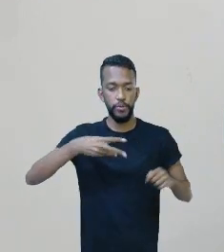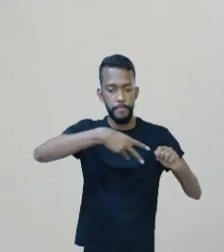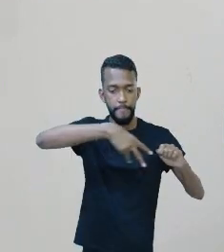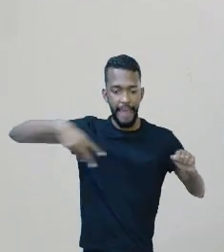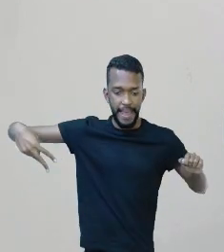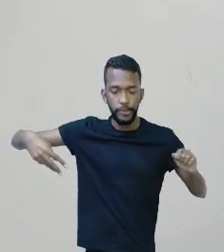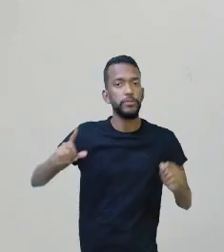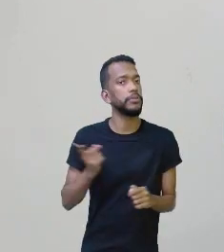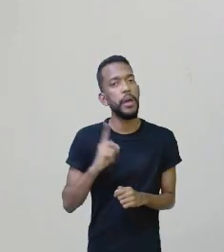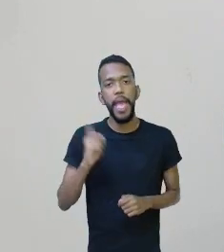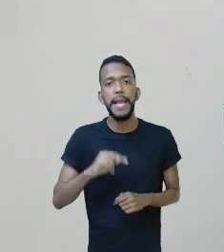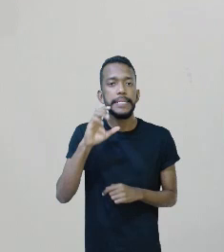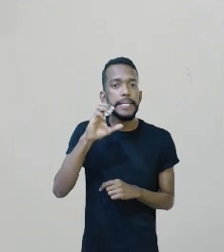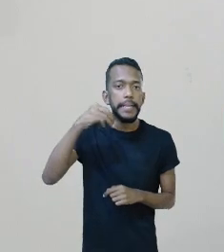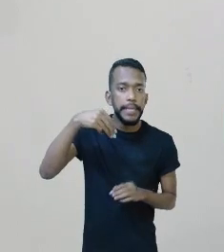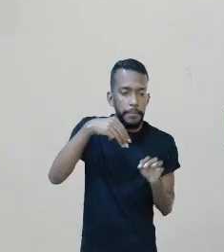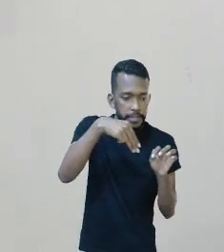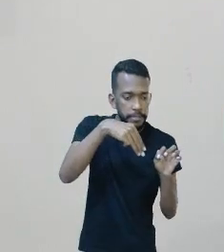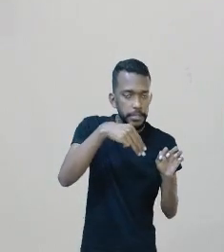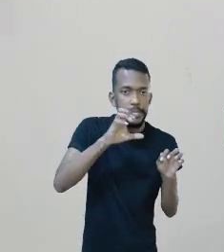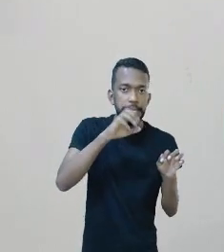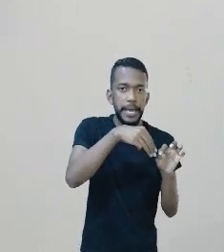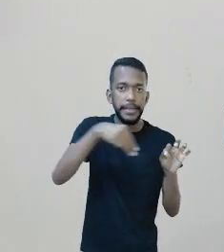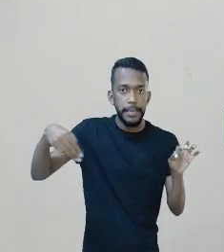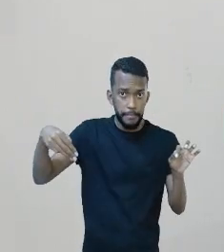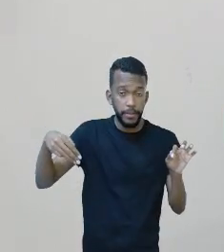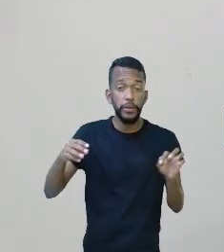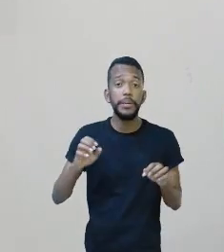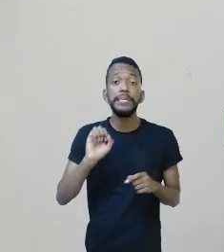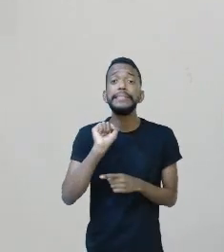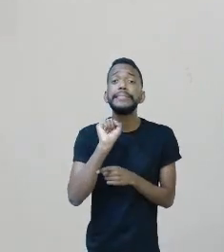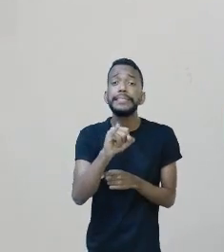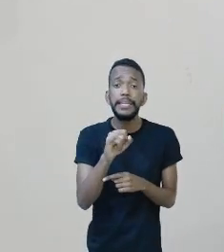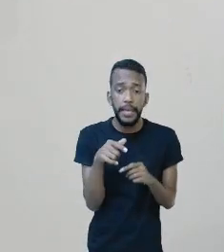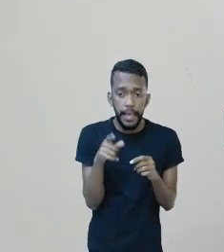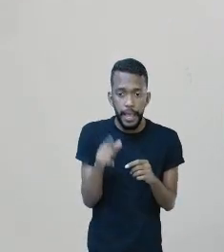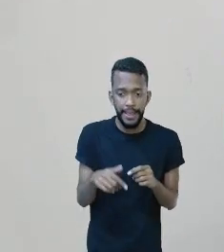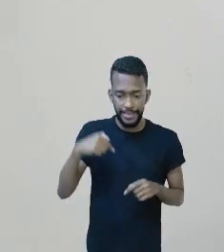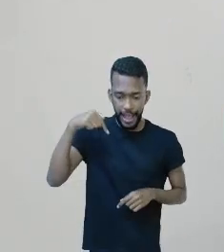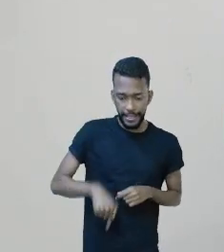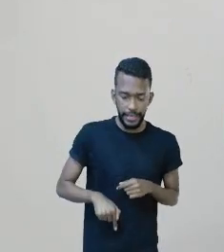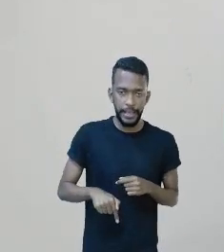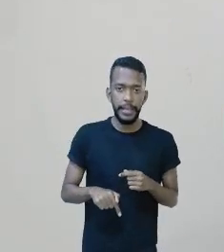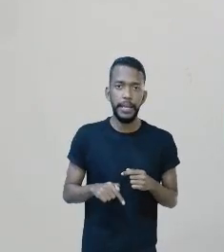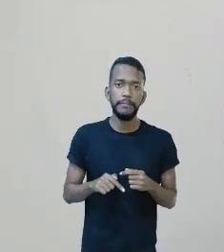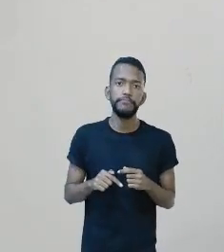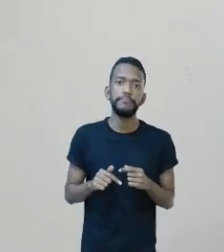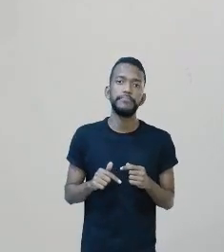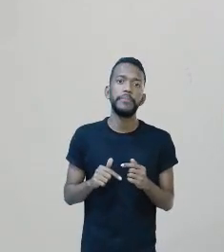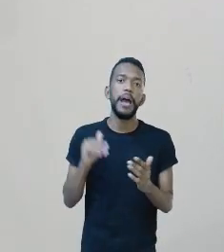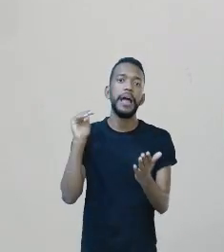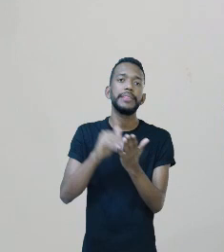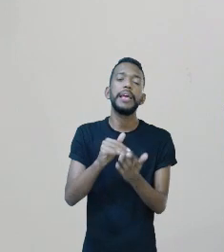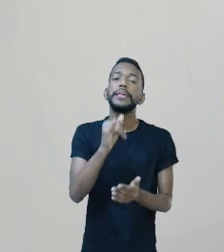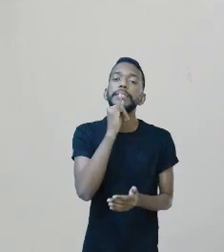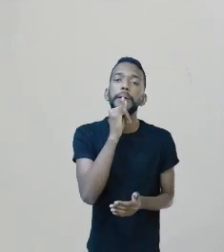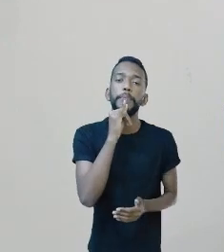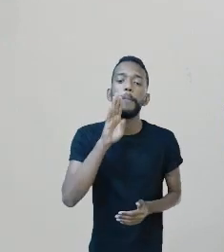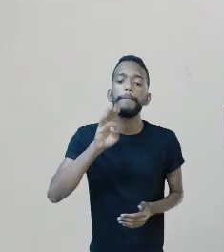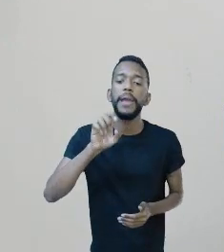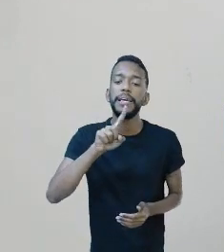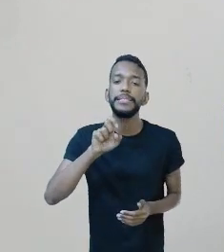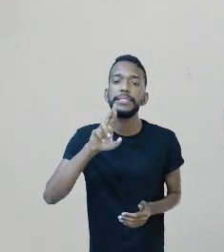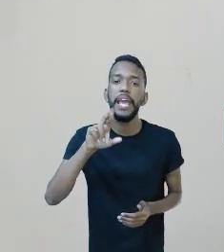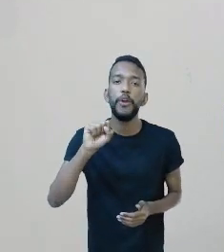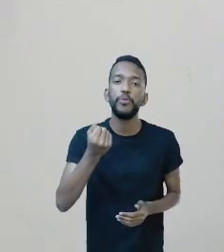em centímetro. Já se eu for medir a distância daqui para Bezerros, eu já vou